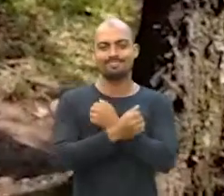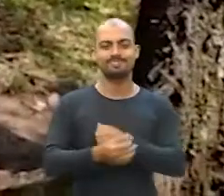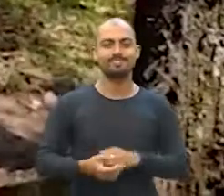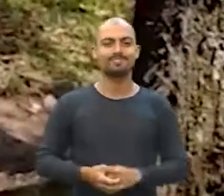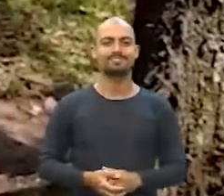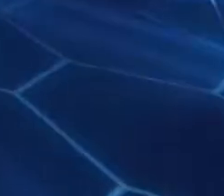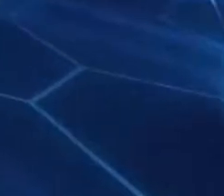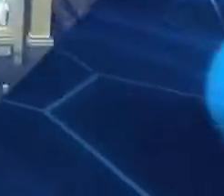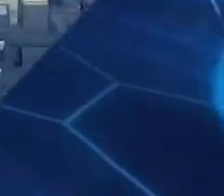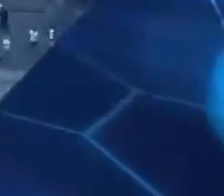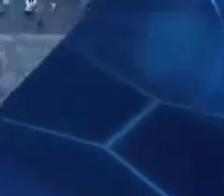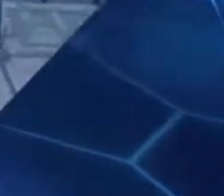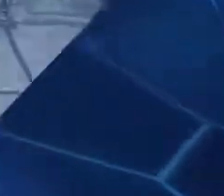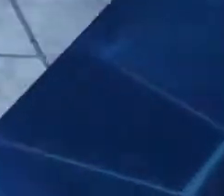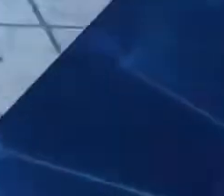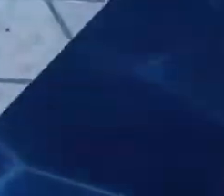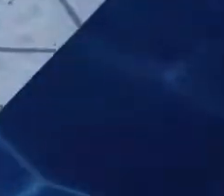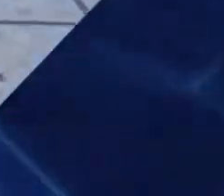Um abraço.